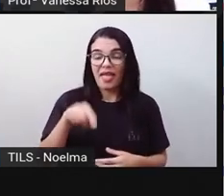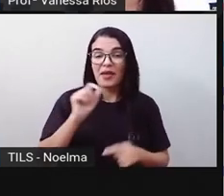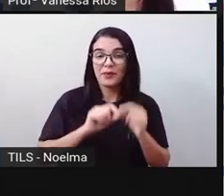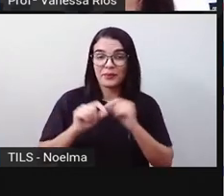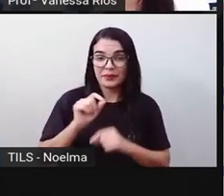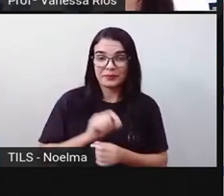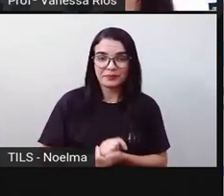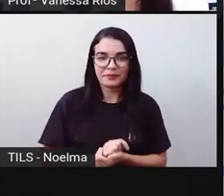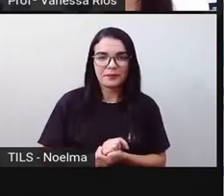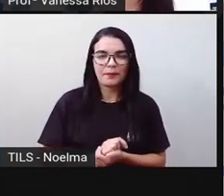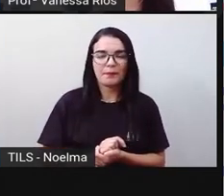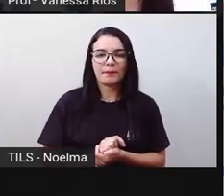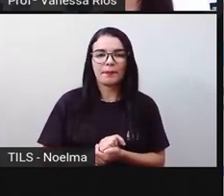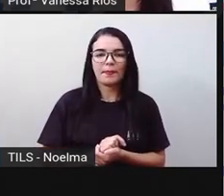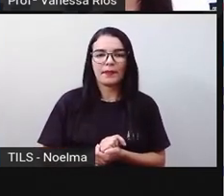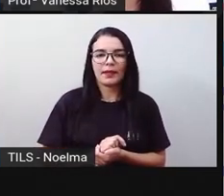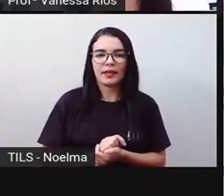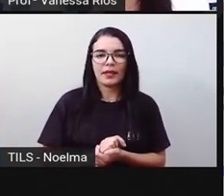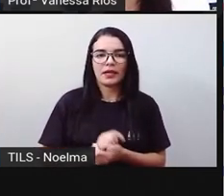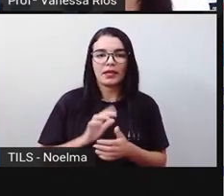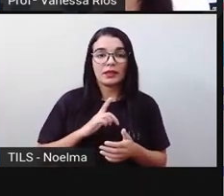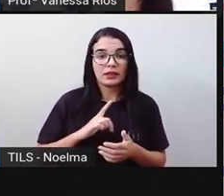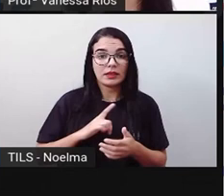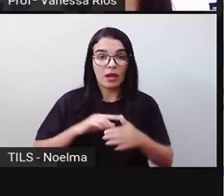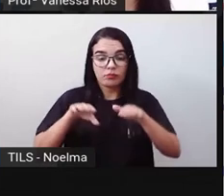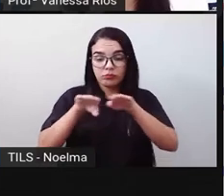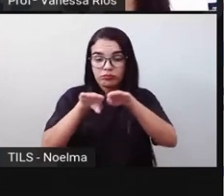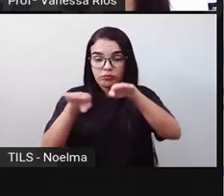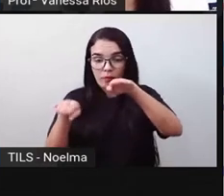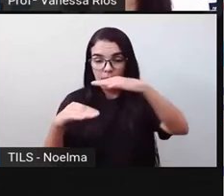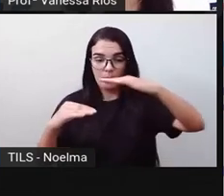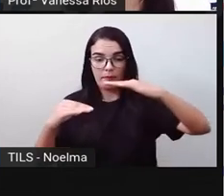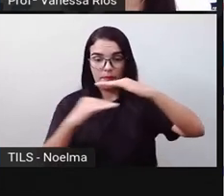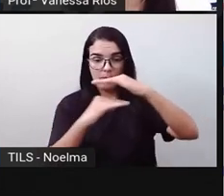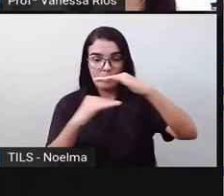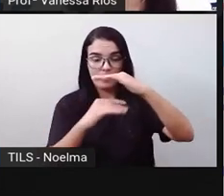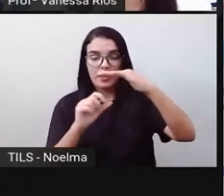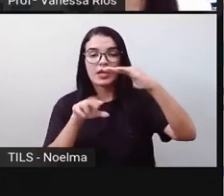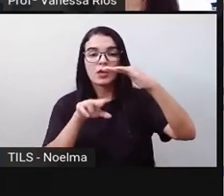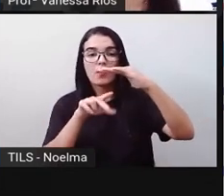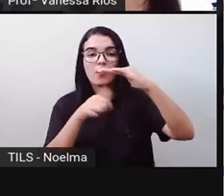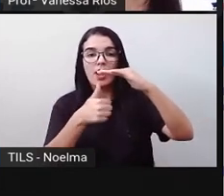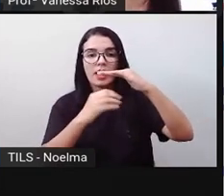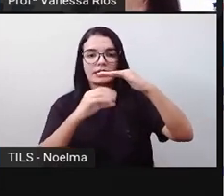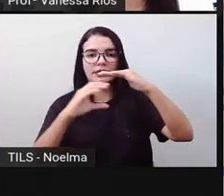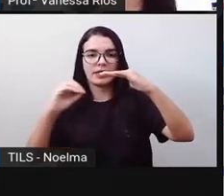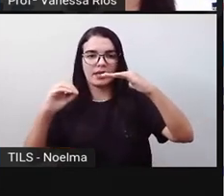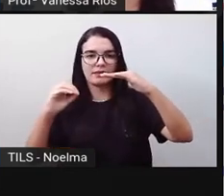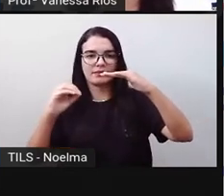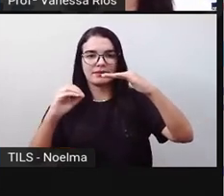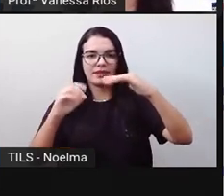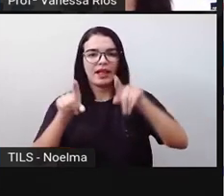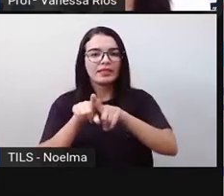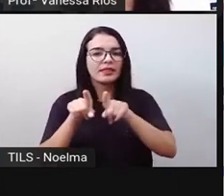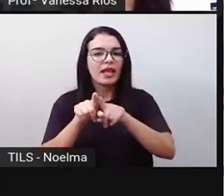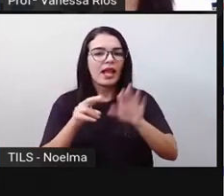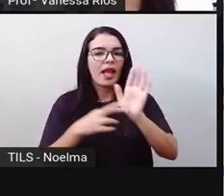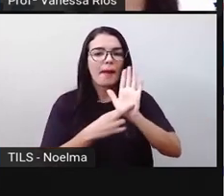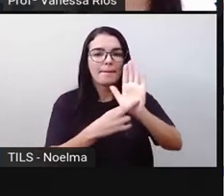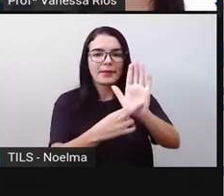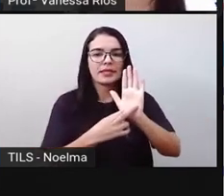esse símbolozinho aí, é uma razão cujo denominador é igual a 100. E ela representa